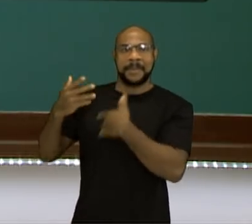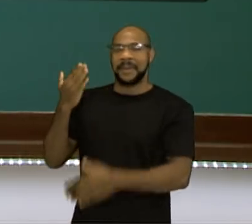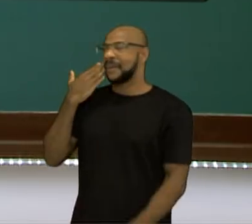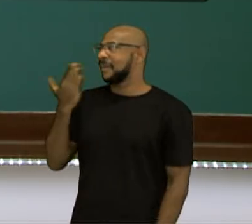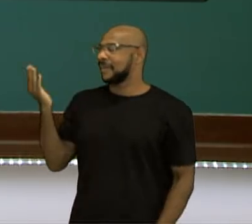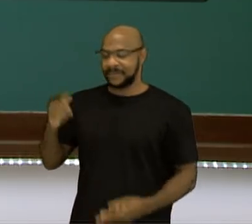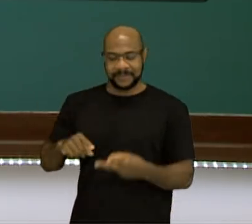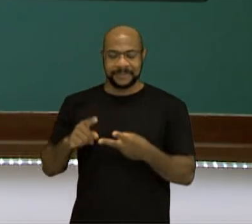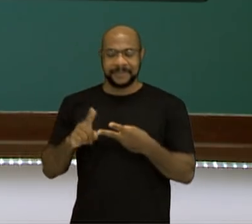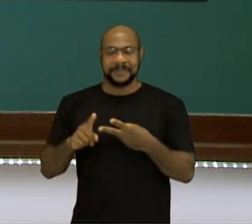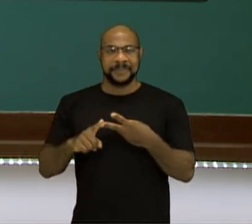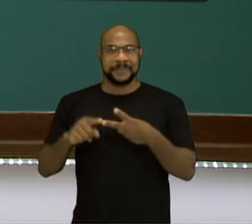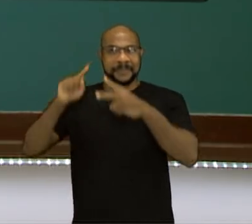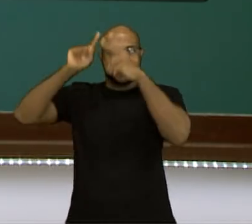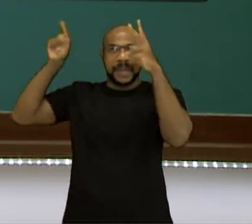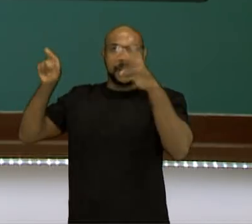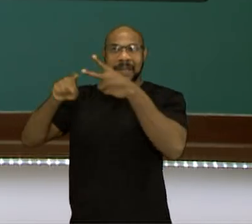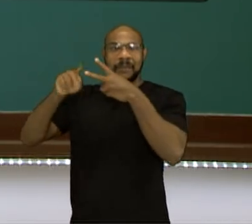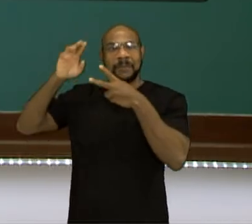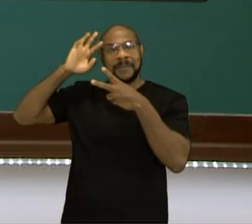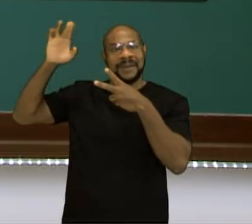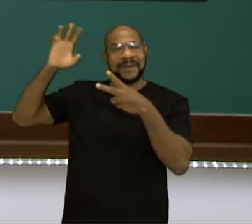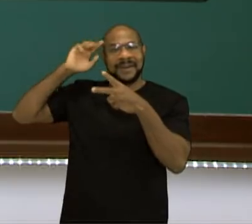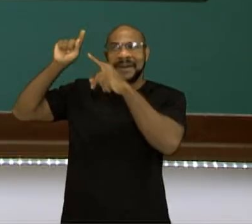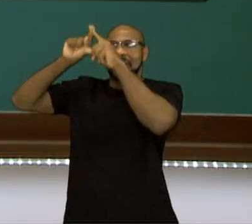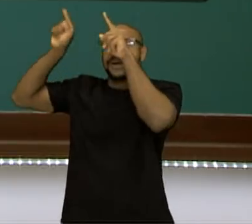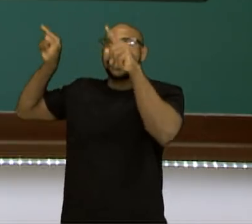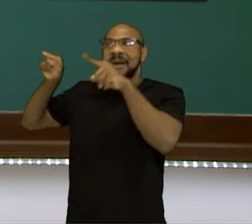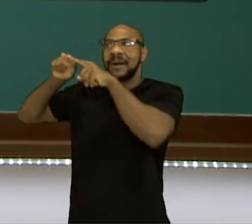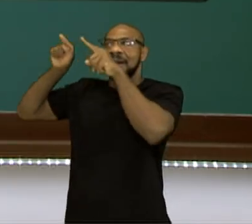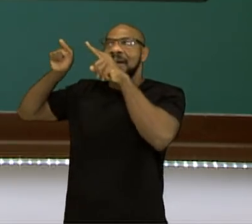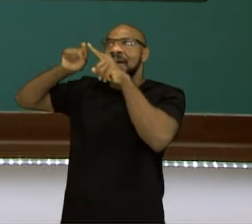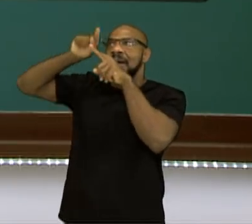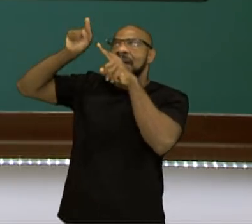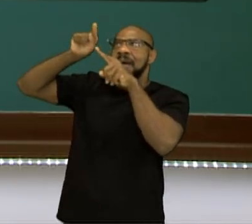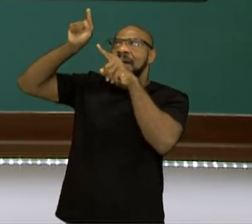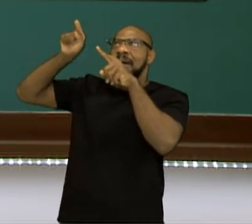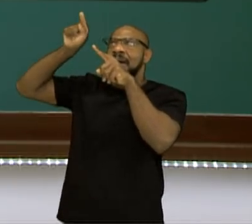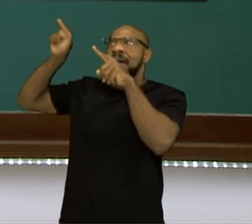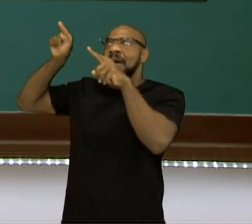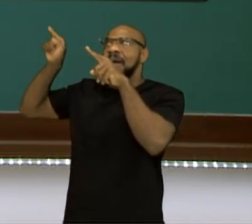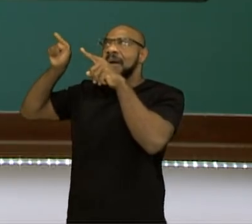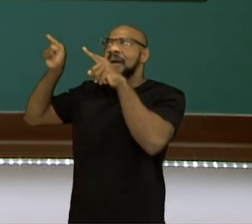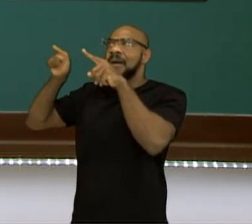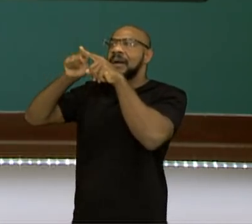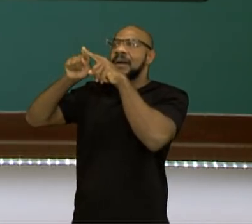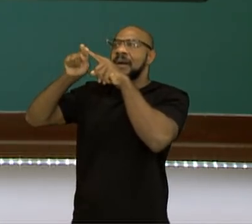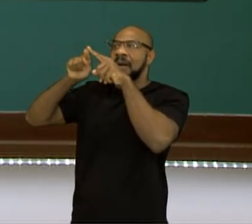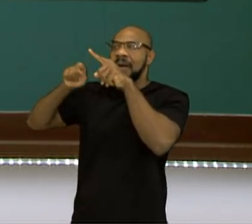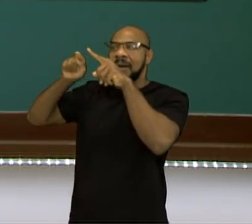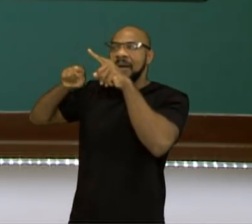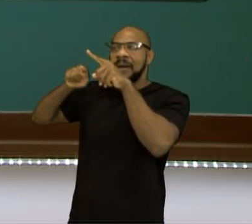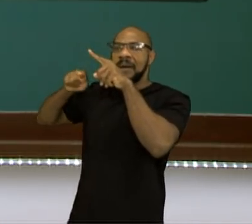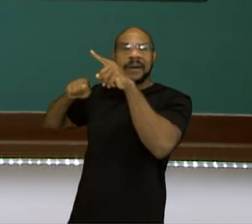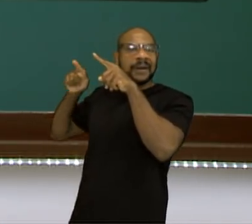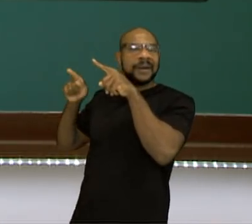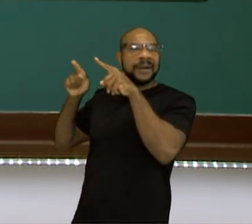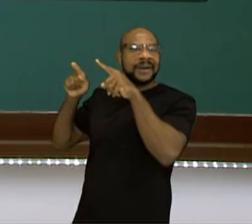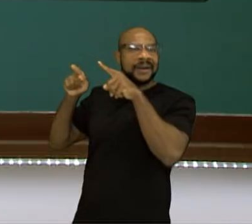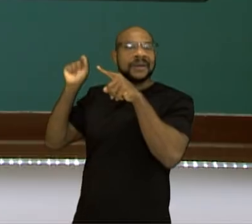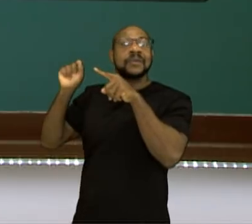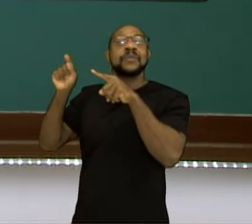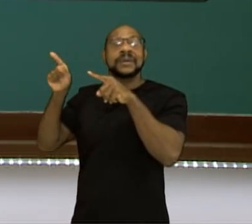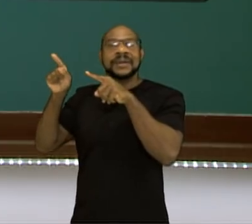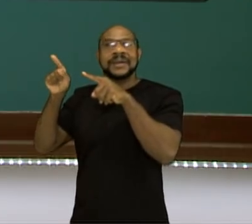de pensamento, né? Quando a personagem está pensando, e esse do meio é alguém cochichando, falando